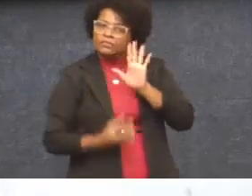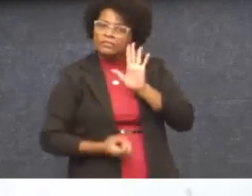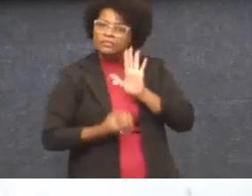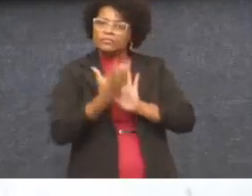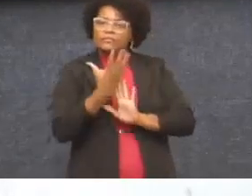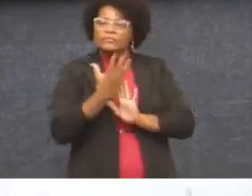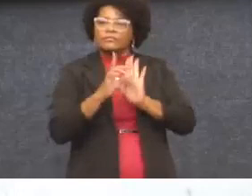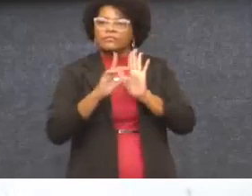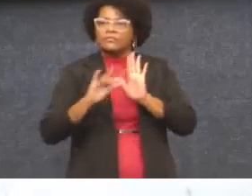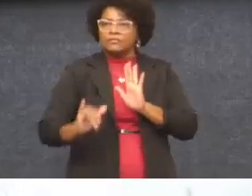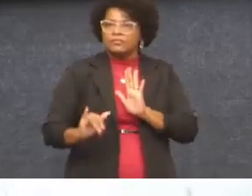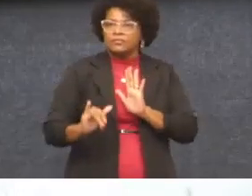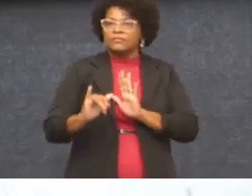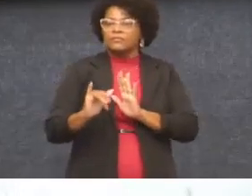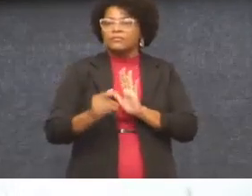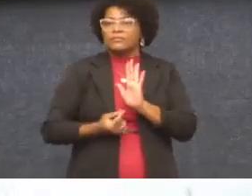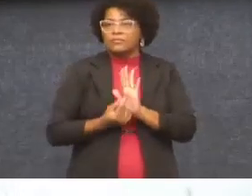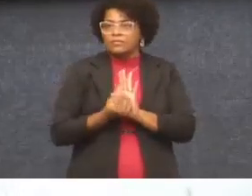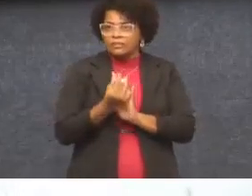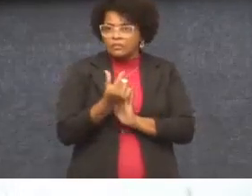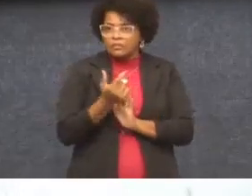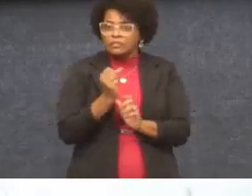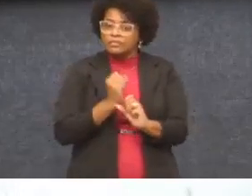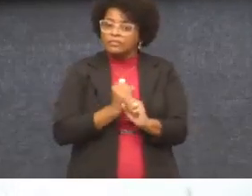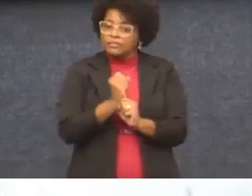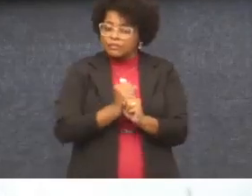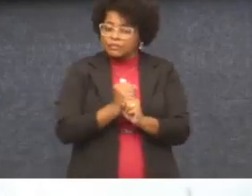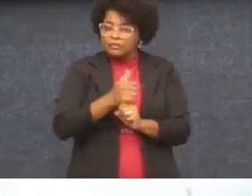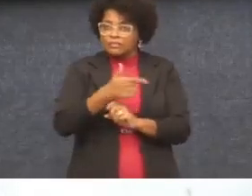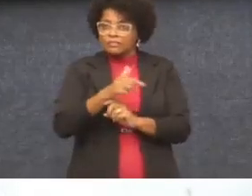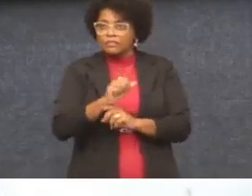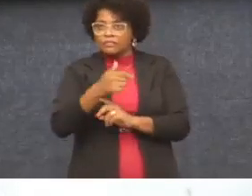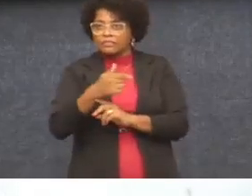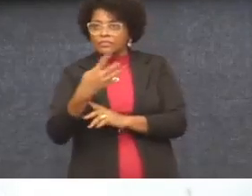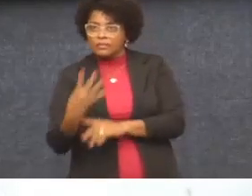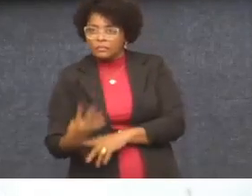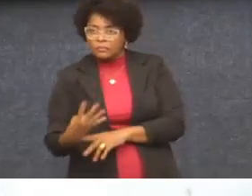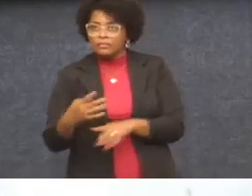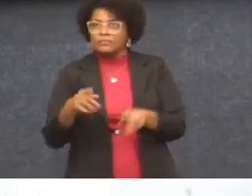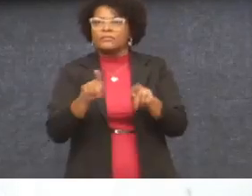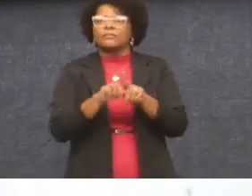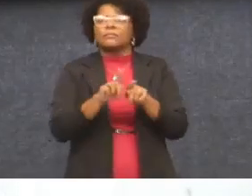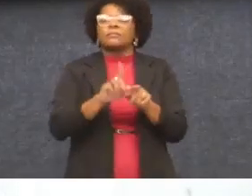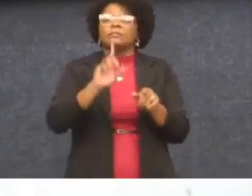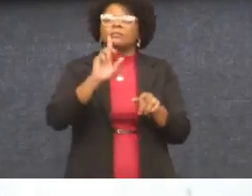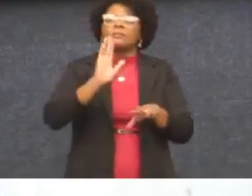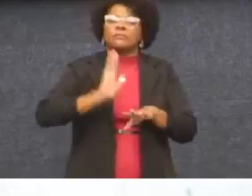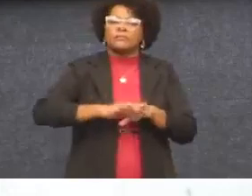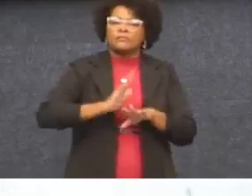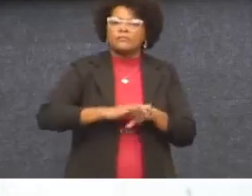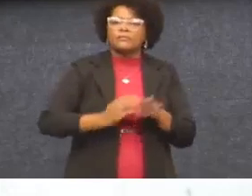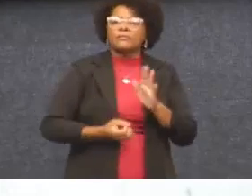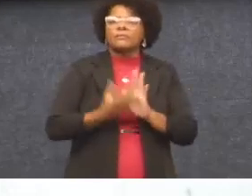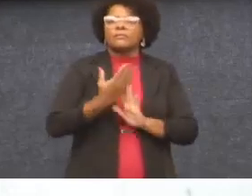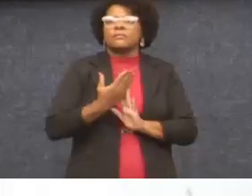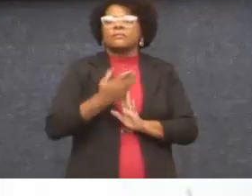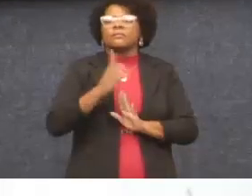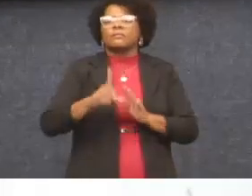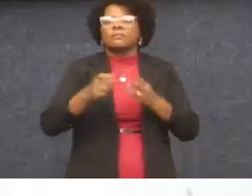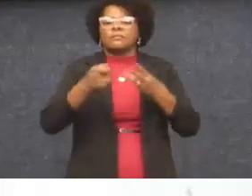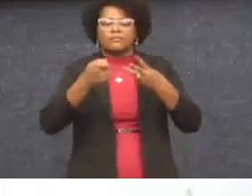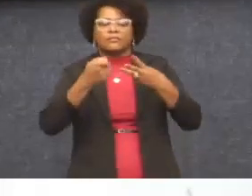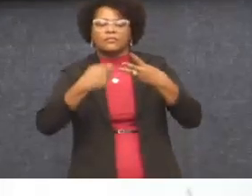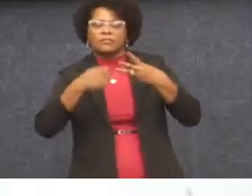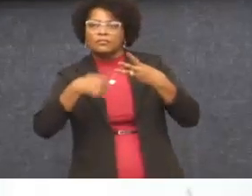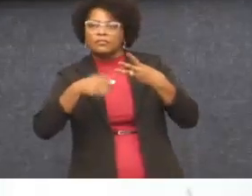da lei do orçamento anual de 2024 e da outras providências. Autoria, executivo, mensagem número